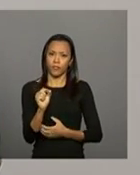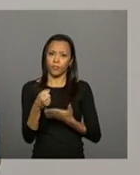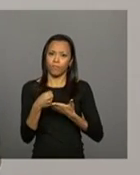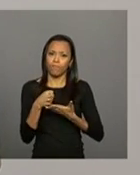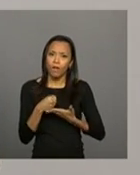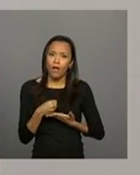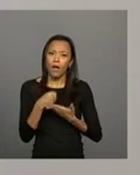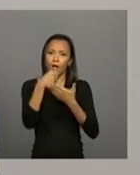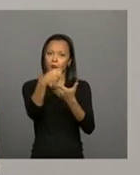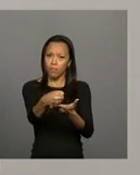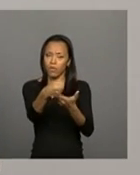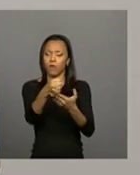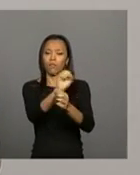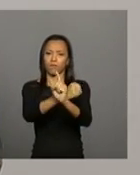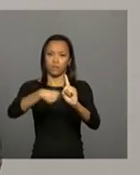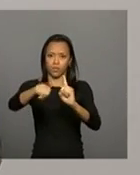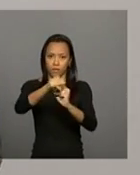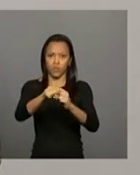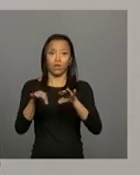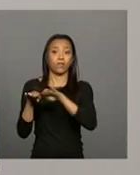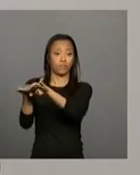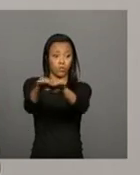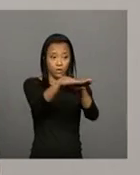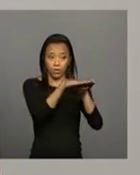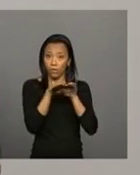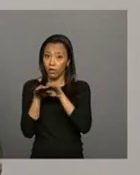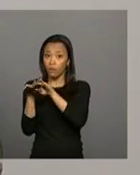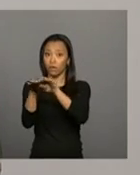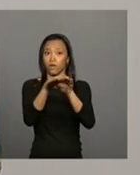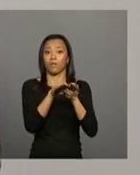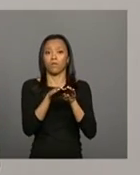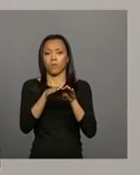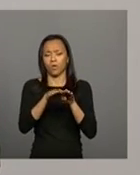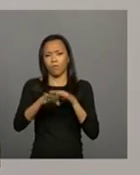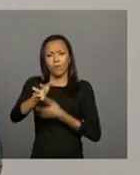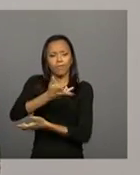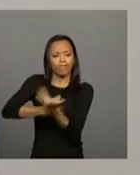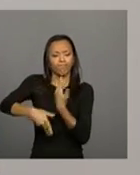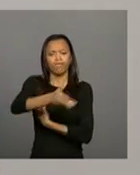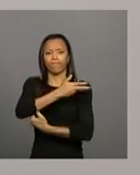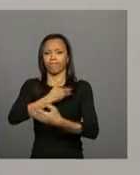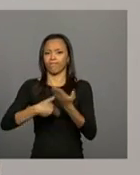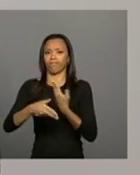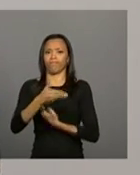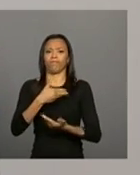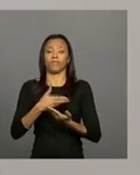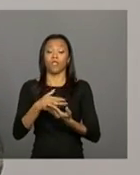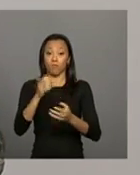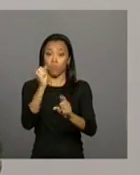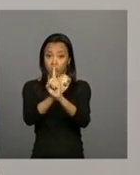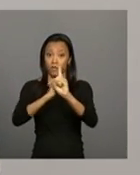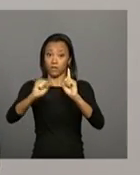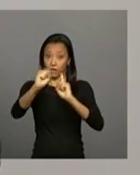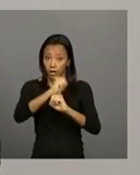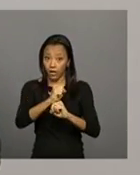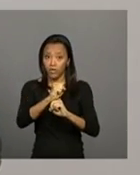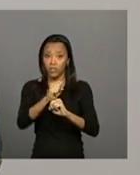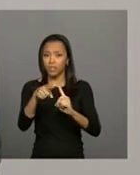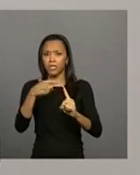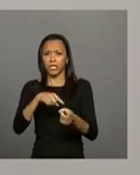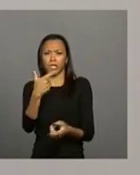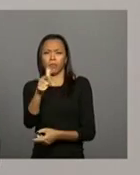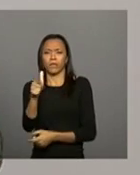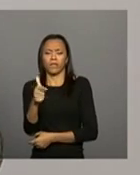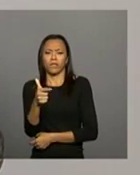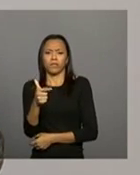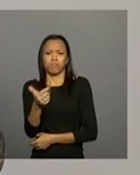sociedade justa, de uma sociedade fraterna, de uma sociedade mais igual, de uma sociedade que não discrimine